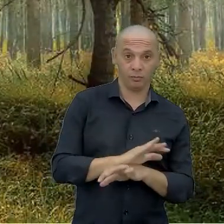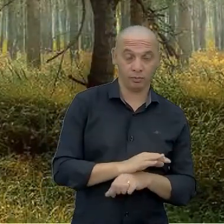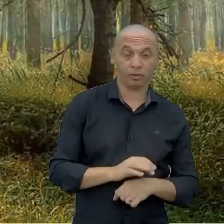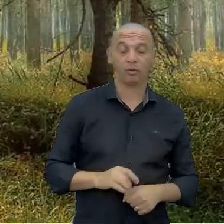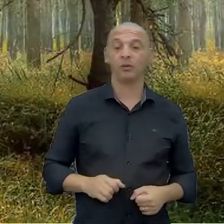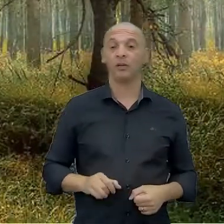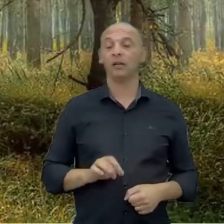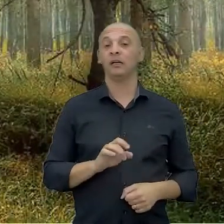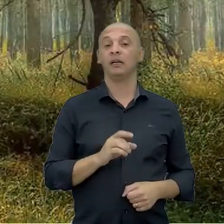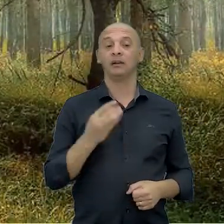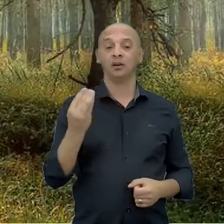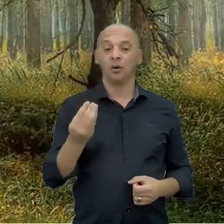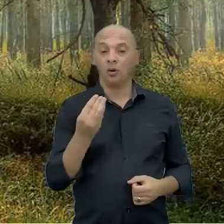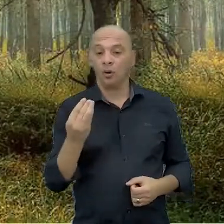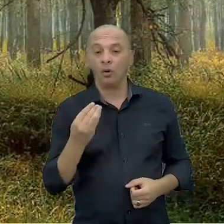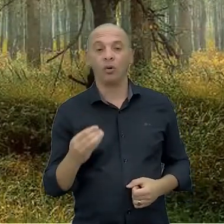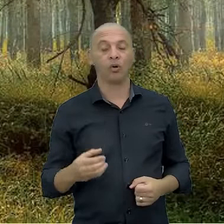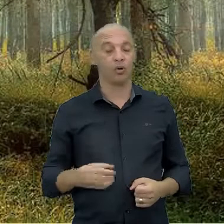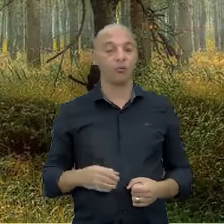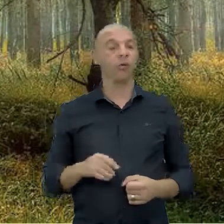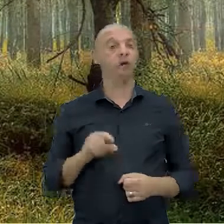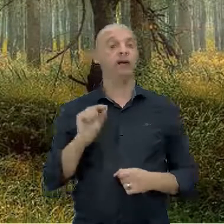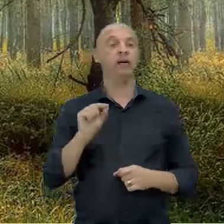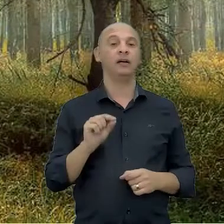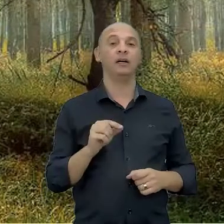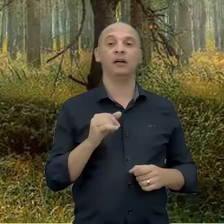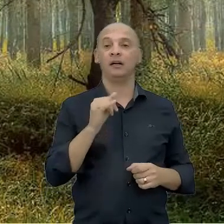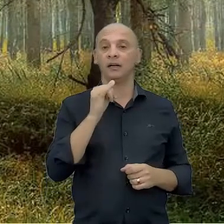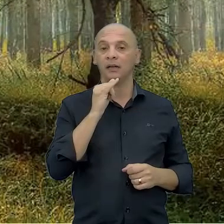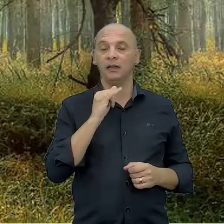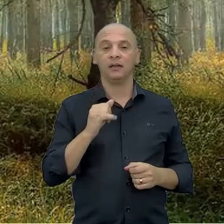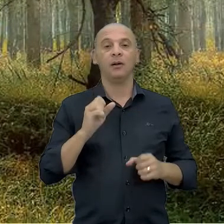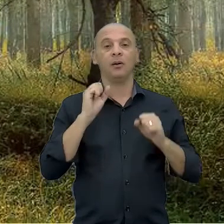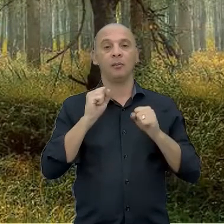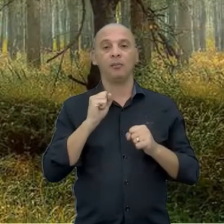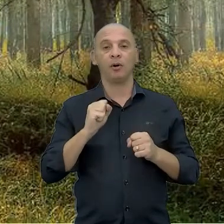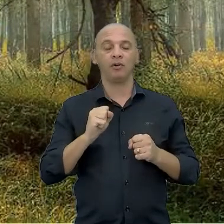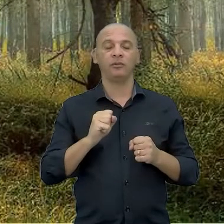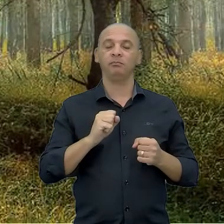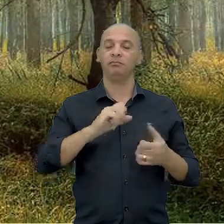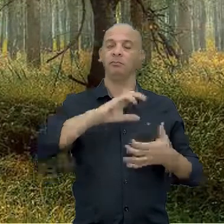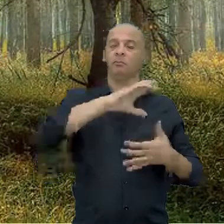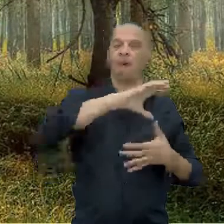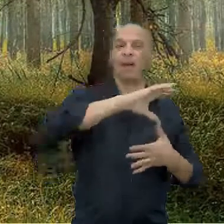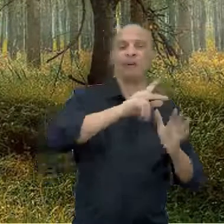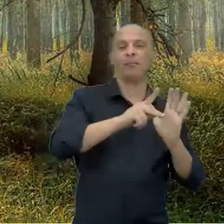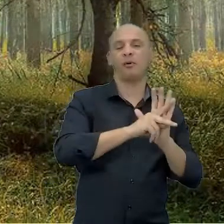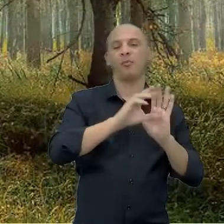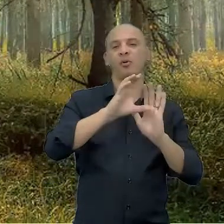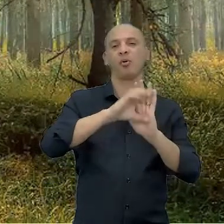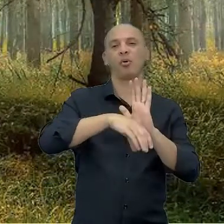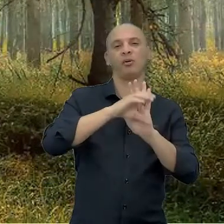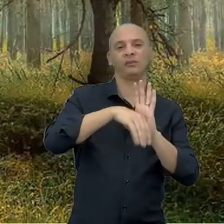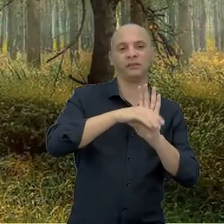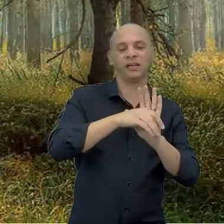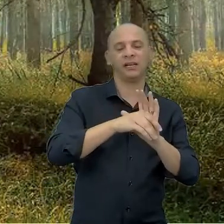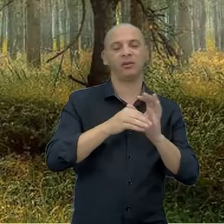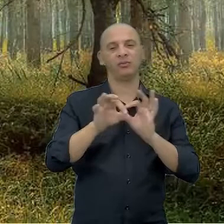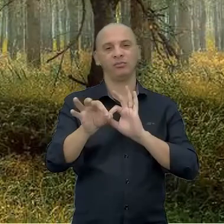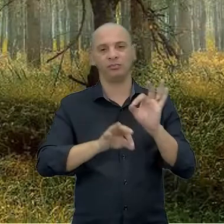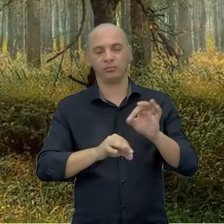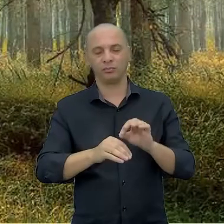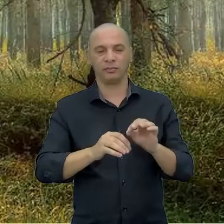estudantes poderão construir de forma individual um mapa conceitual utilizando ferramentas digitais